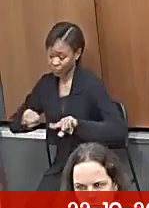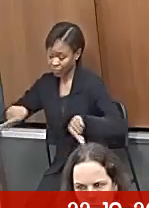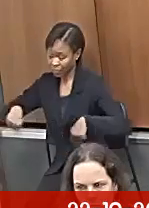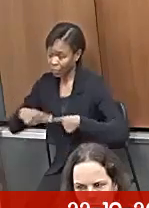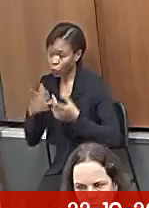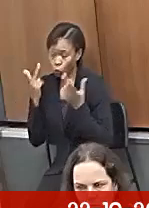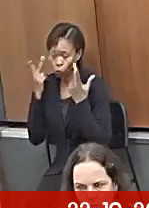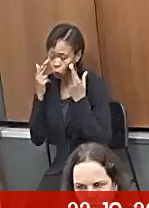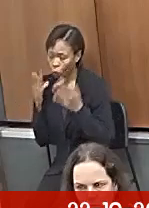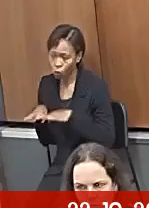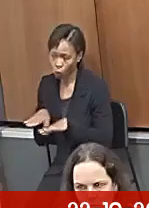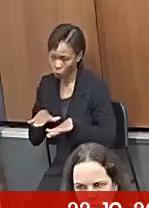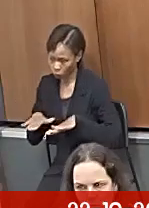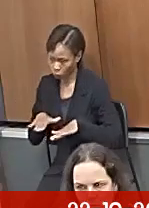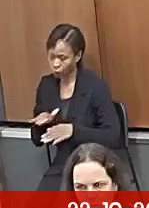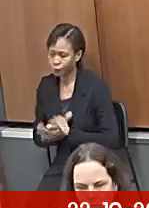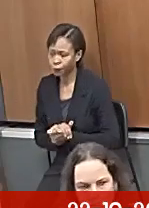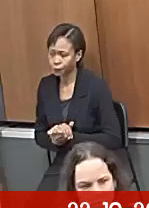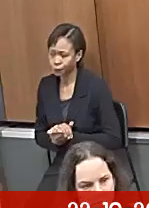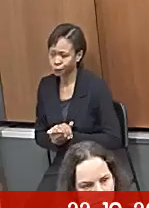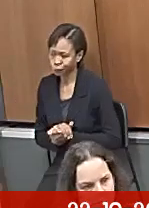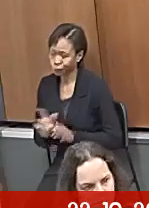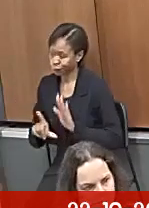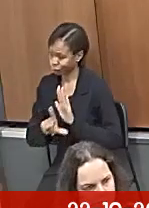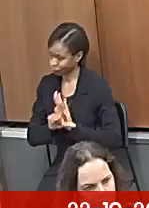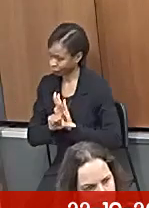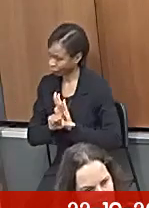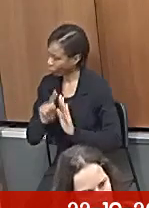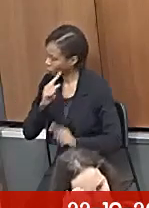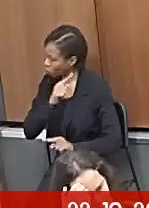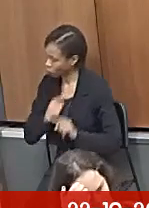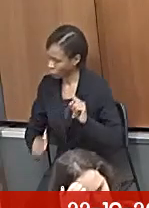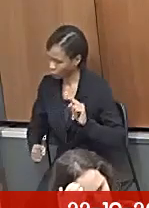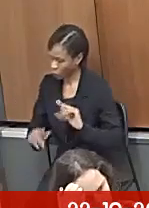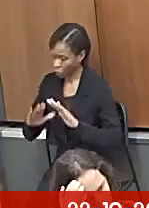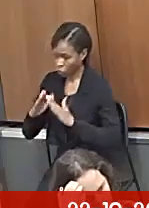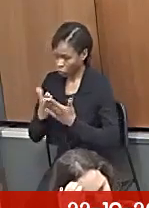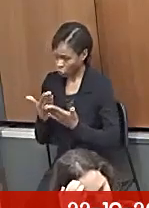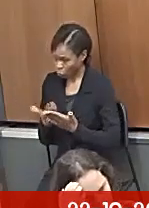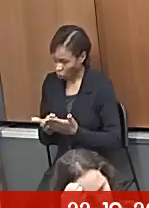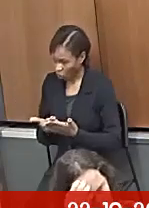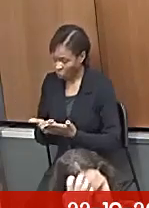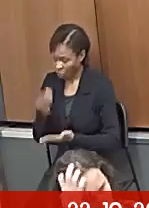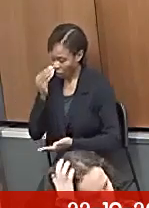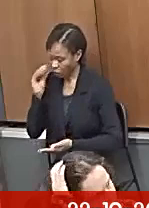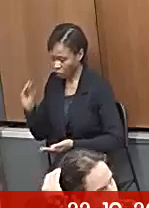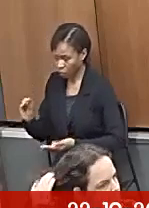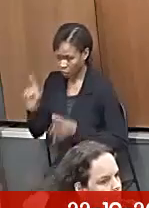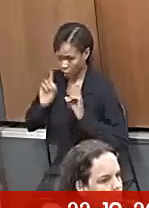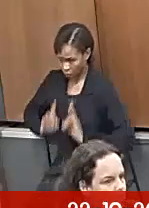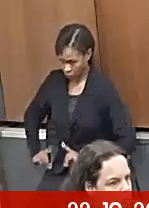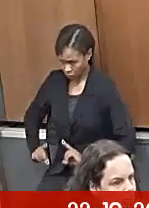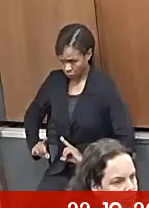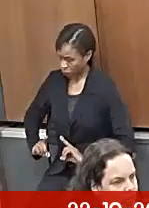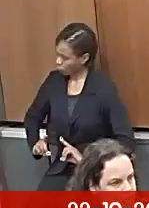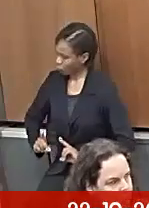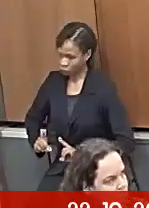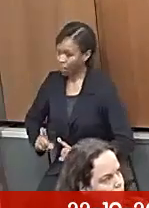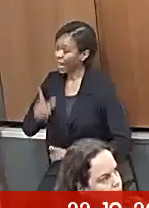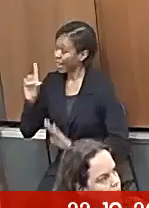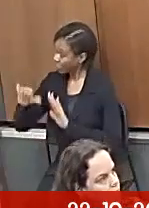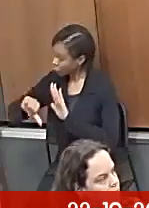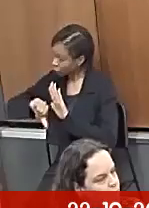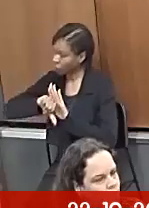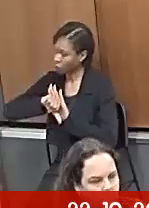A legislação proíbe que escolas recusem a matrícula de alunos com deficiência. A prática é crime, com